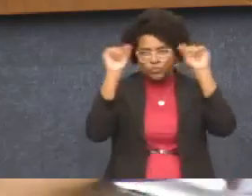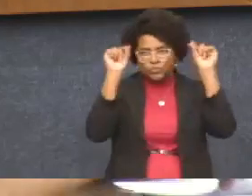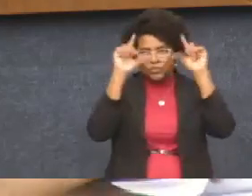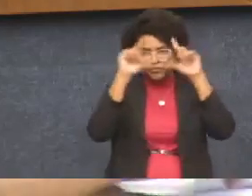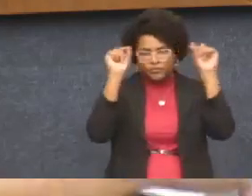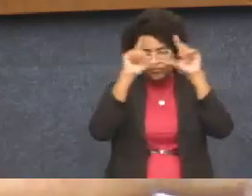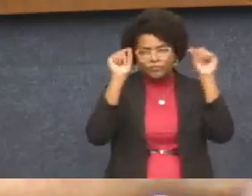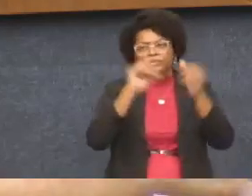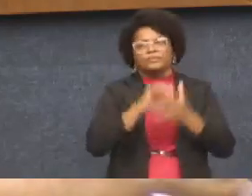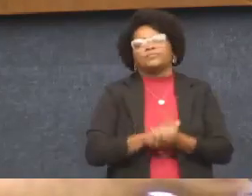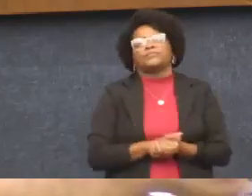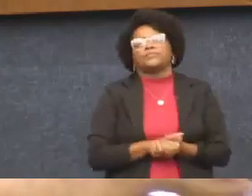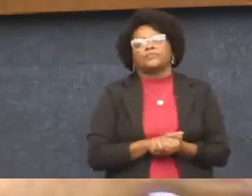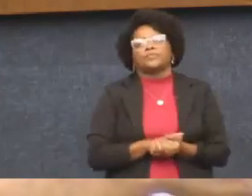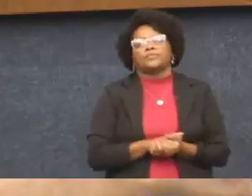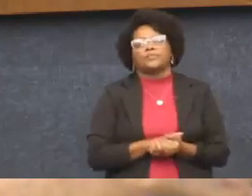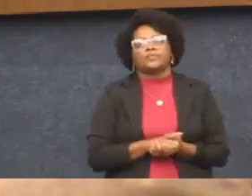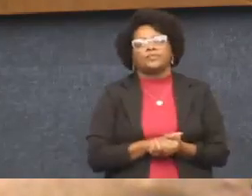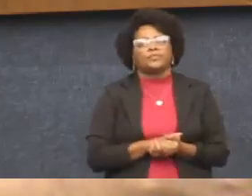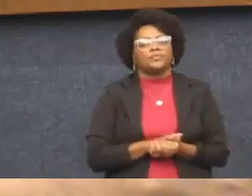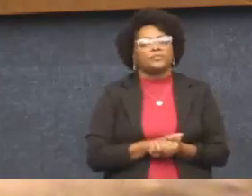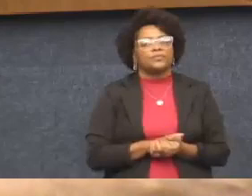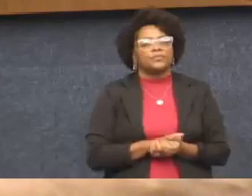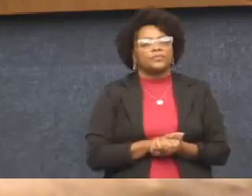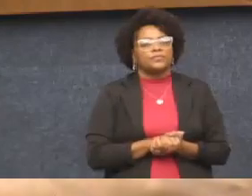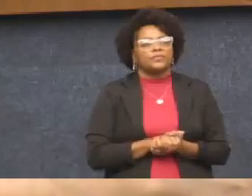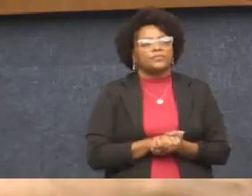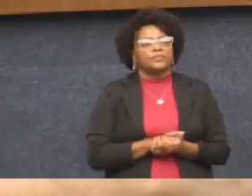de enfermeiros.